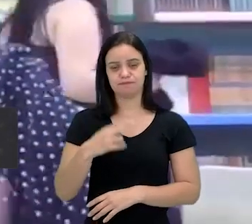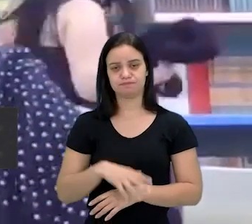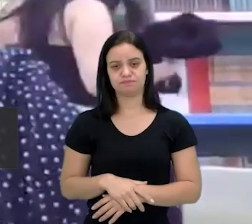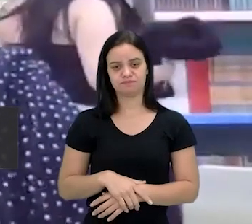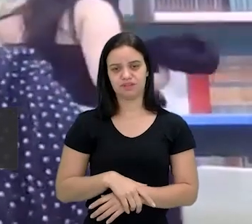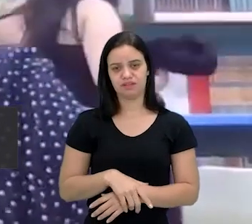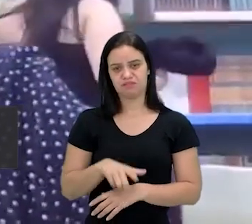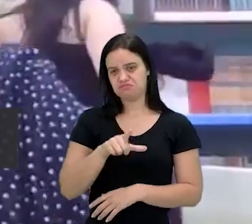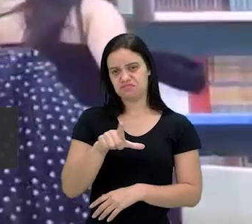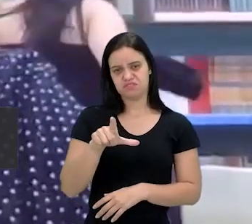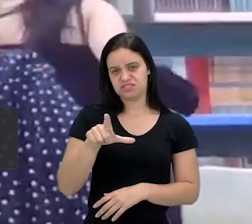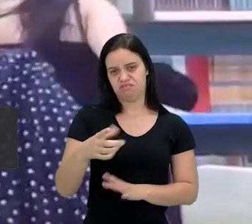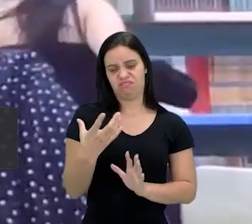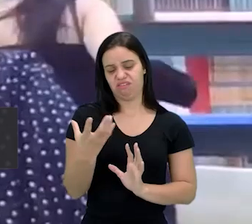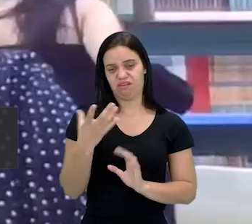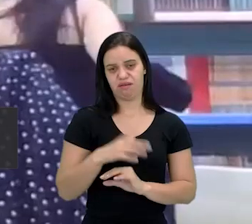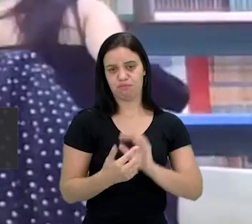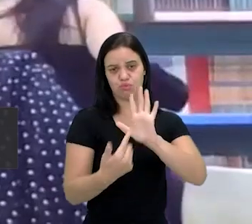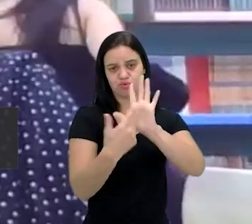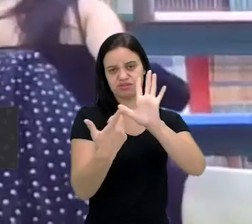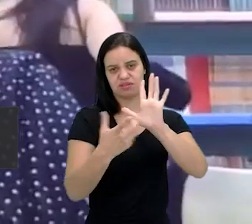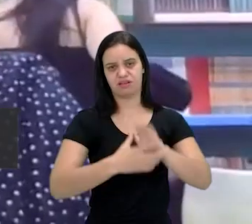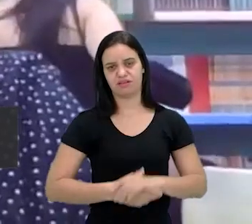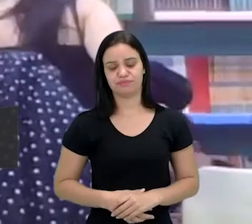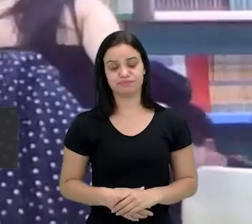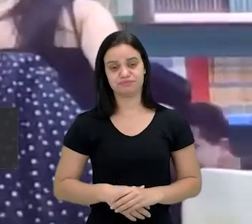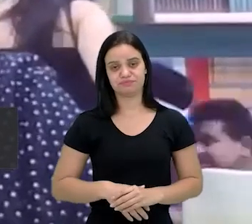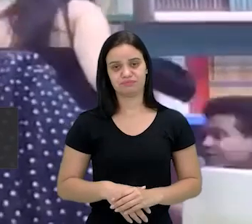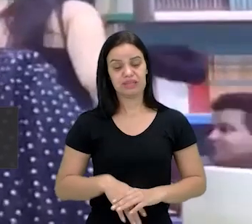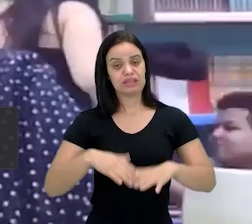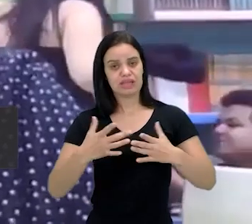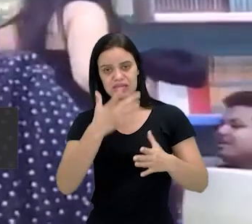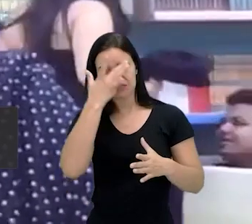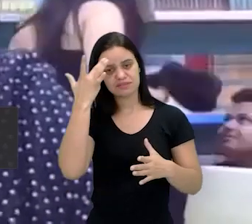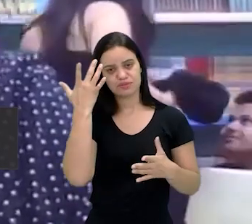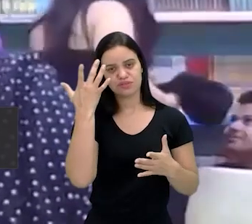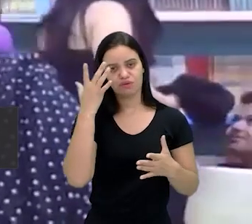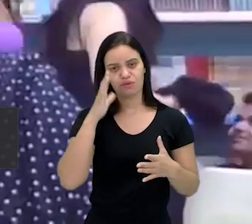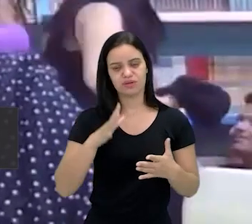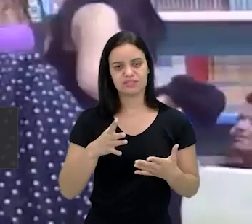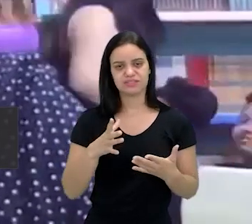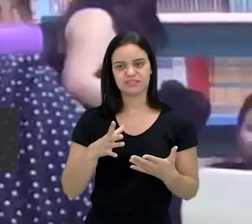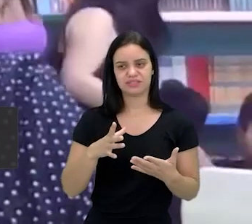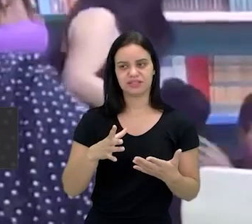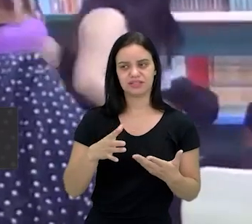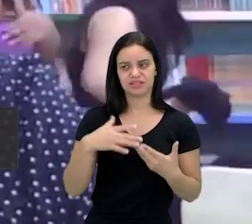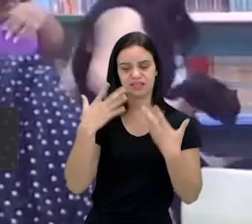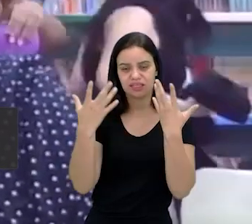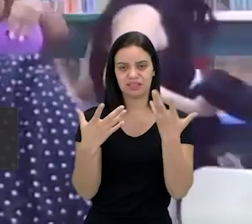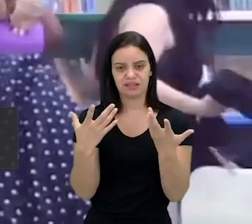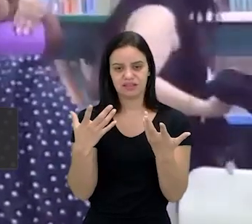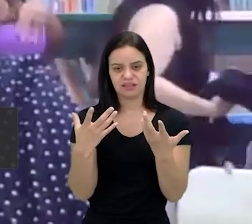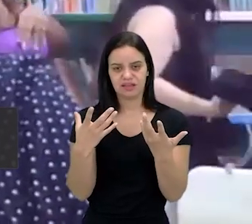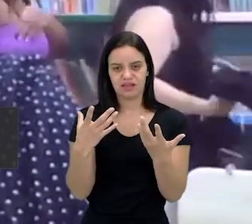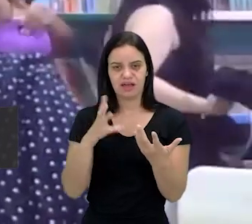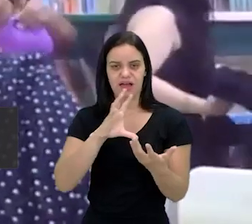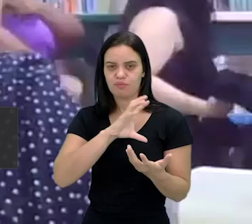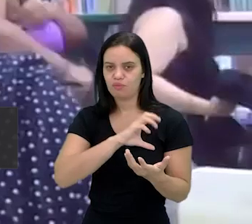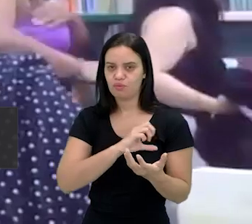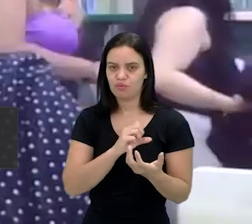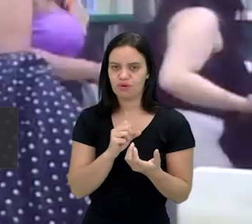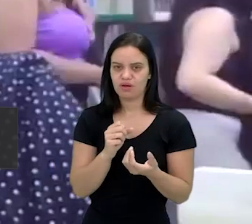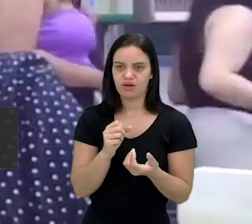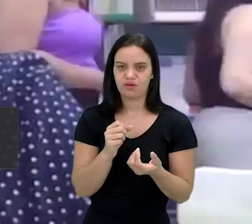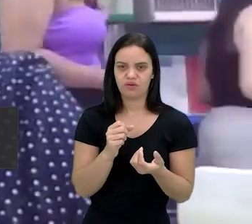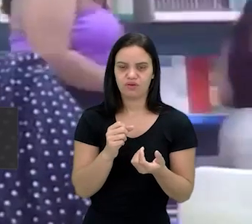com quem você quiser passar. E as pessoas são enganadas. O amor não se compra. O